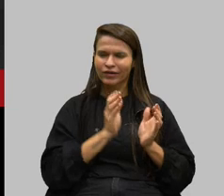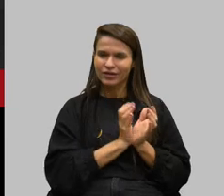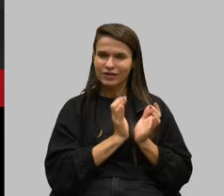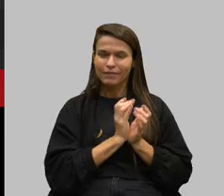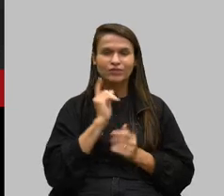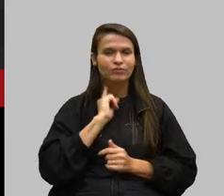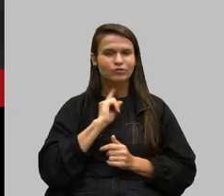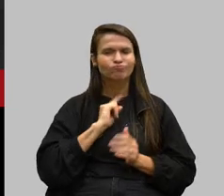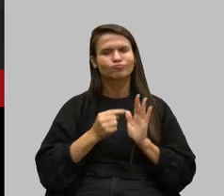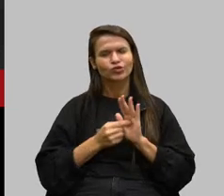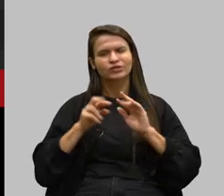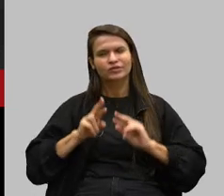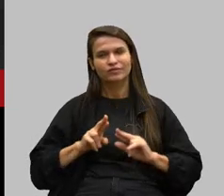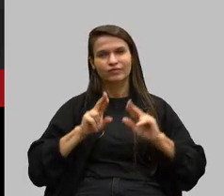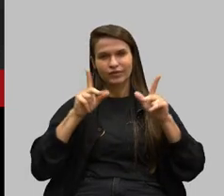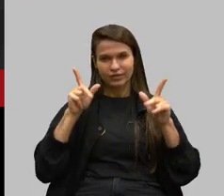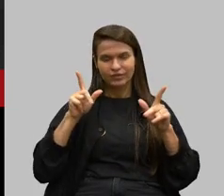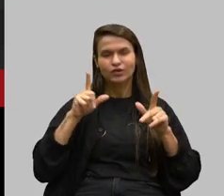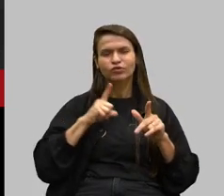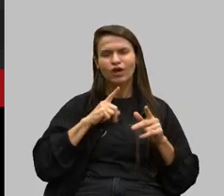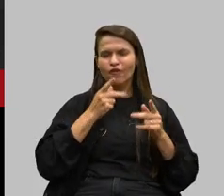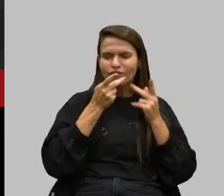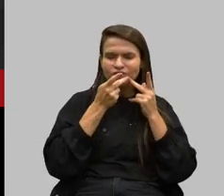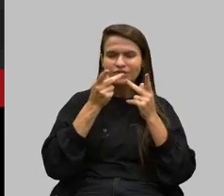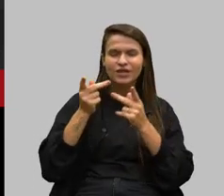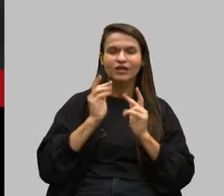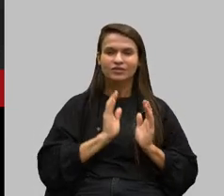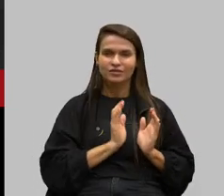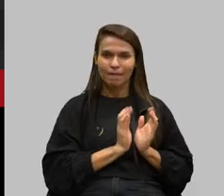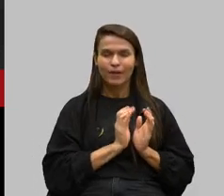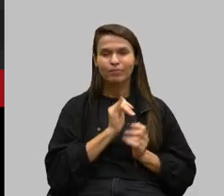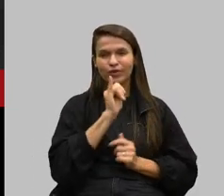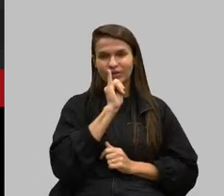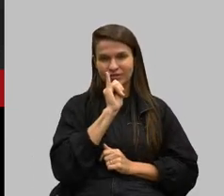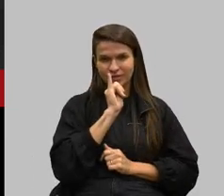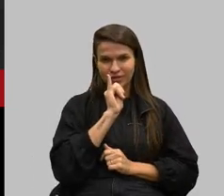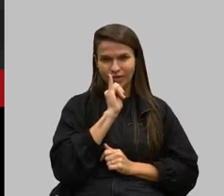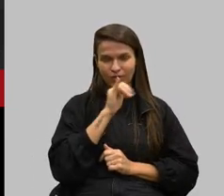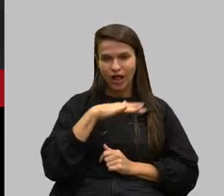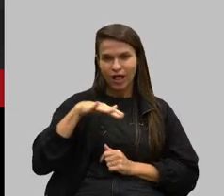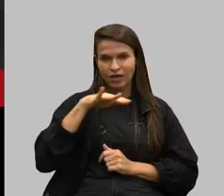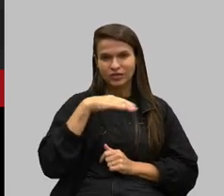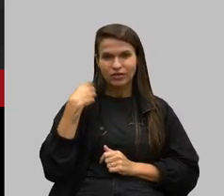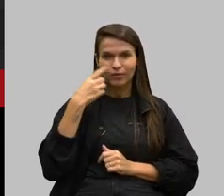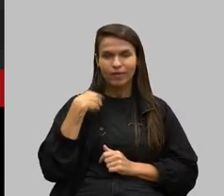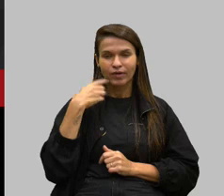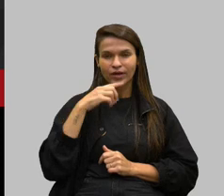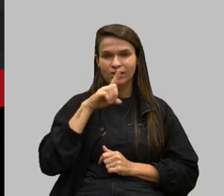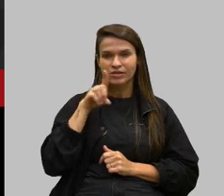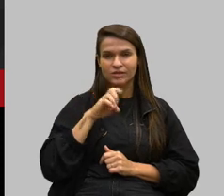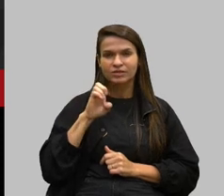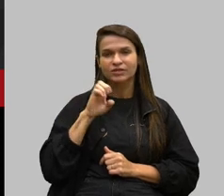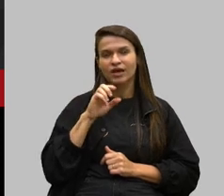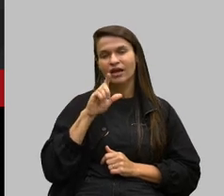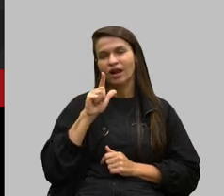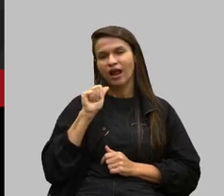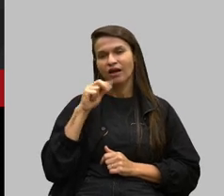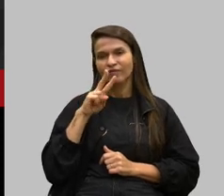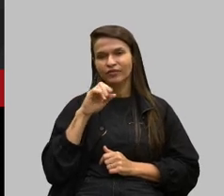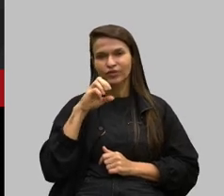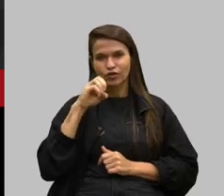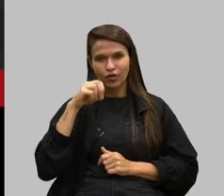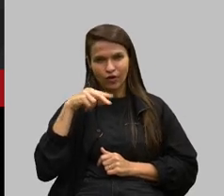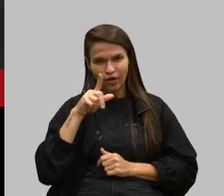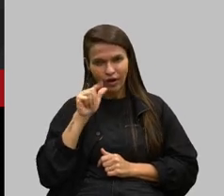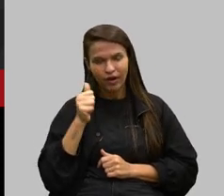feito a diferença eu tenho visitado as zapaz como por exemplo na região do deputado Jé laviola que também se faz presente